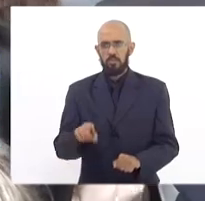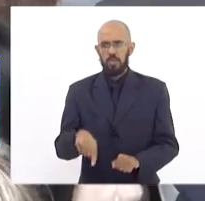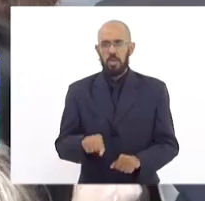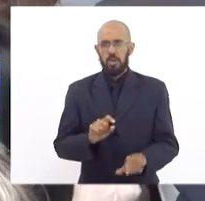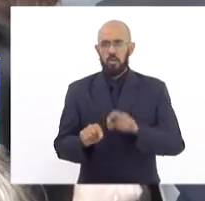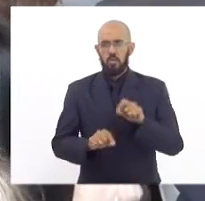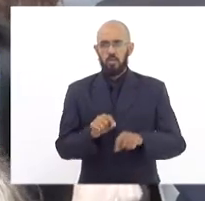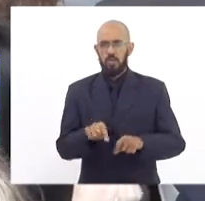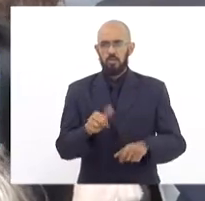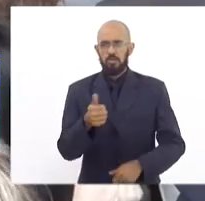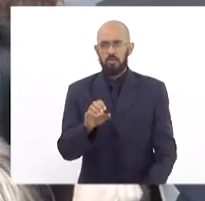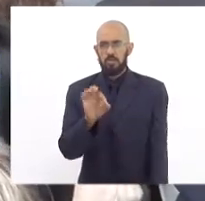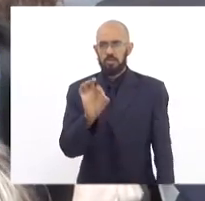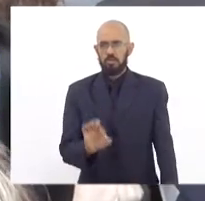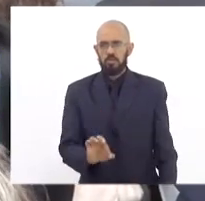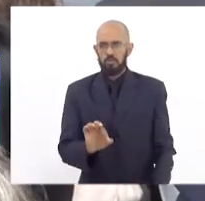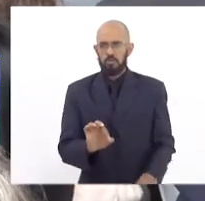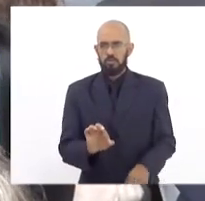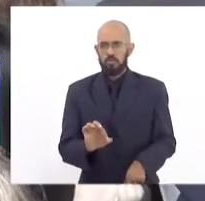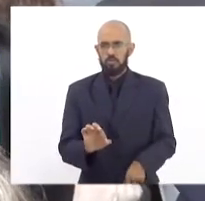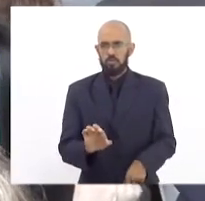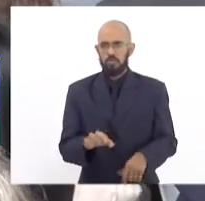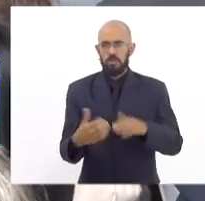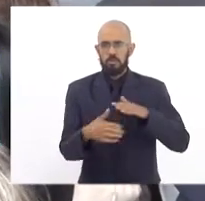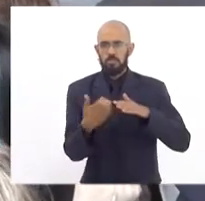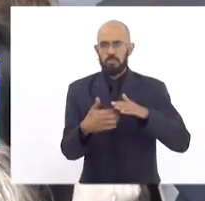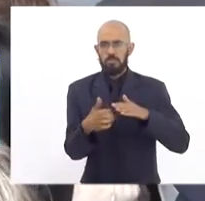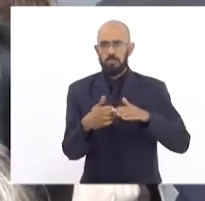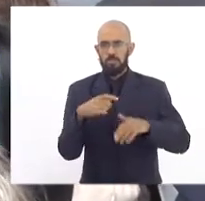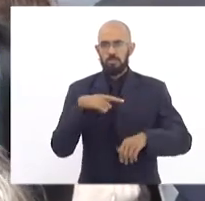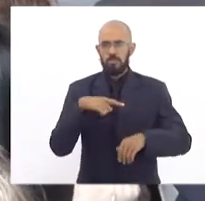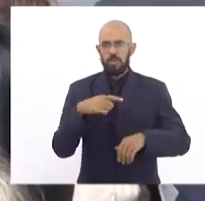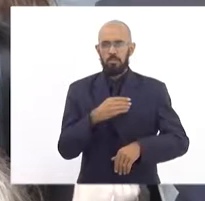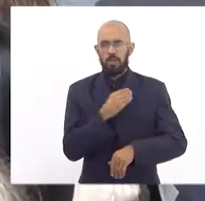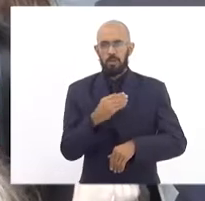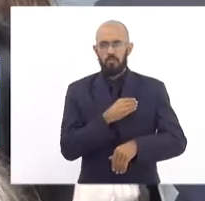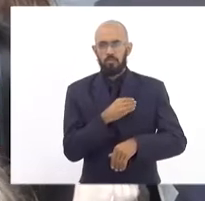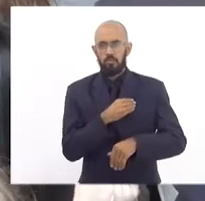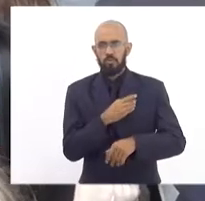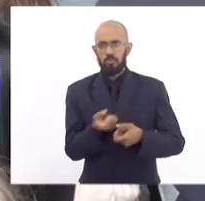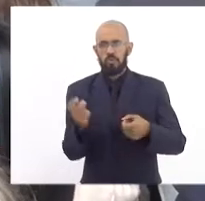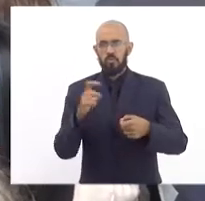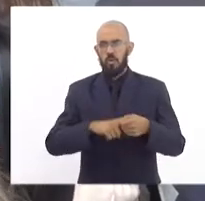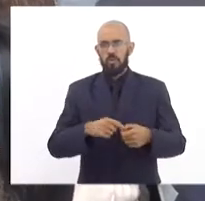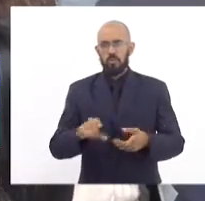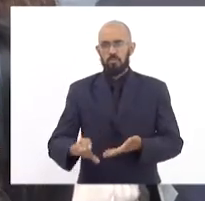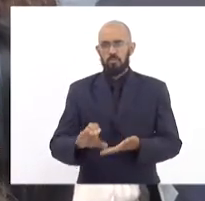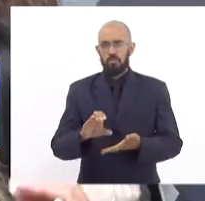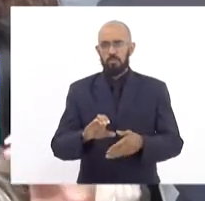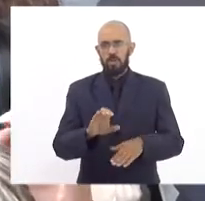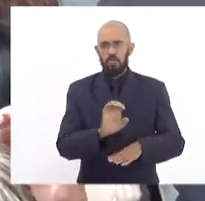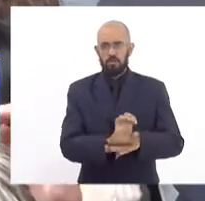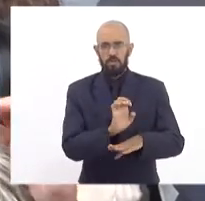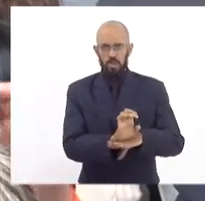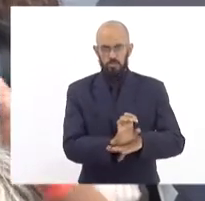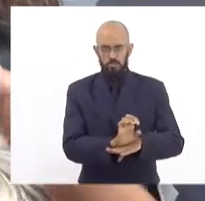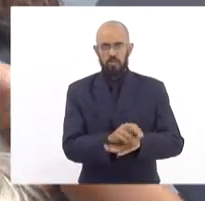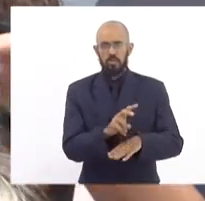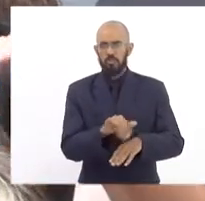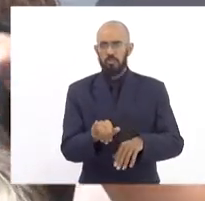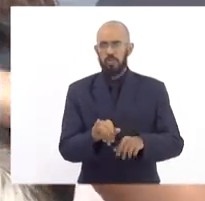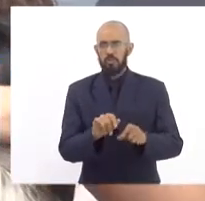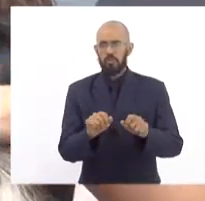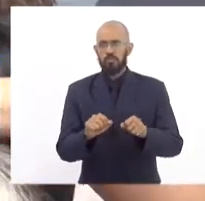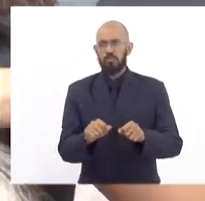famoso 10% que as empresas que têm o benefício fiscal retornam para o Estado. Então, usar parte desse recurso para ver